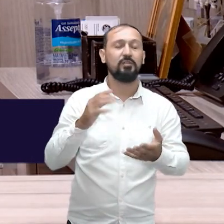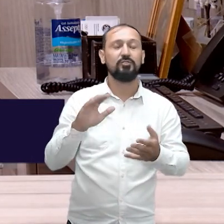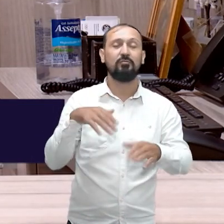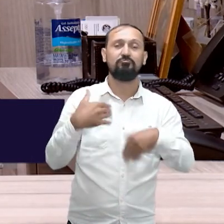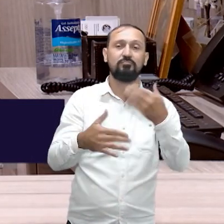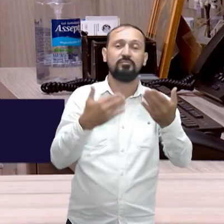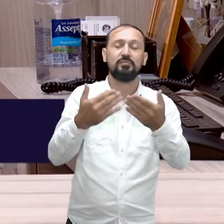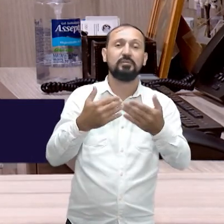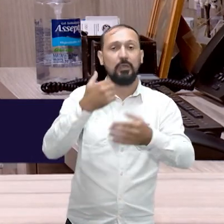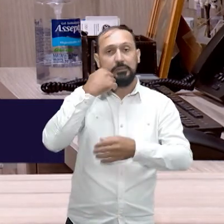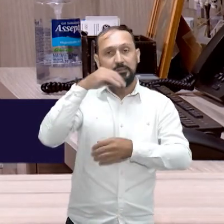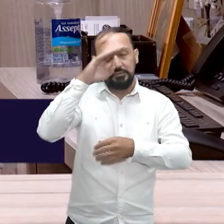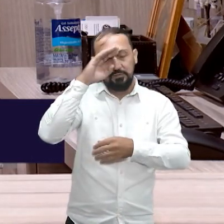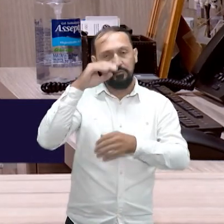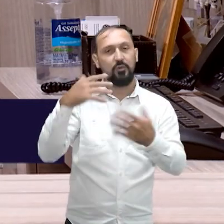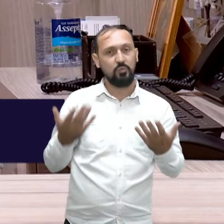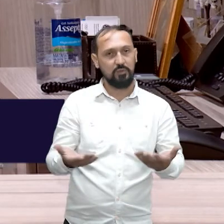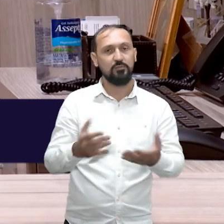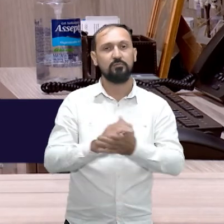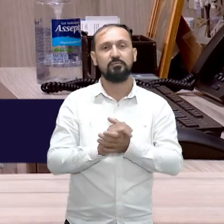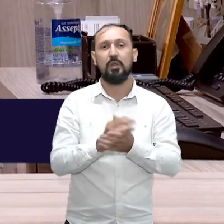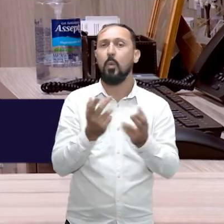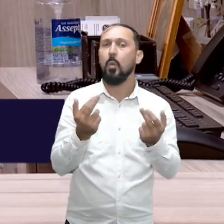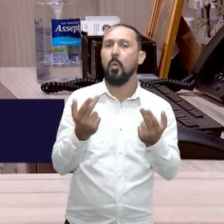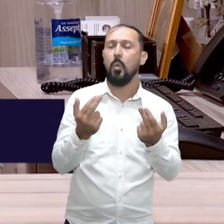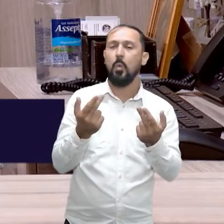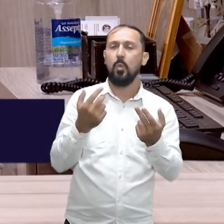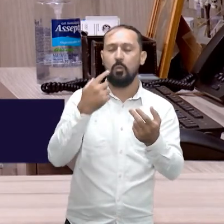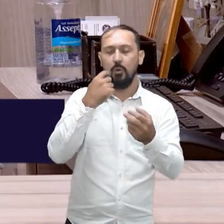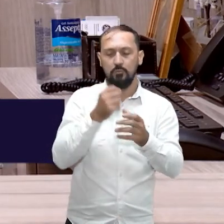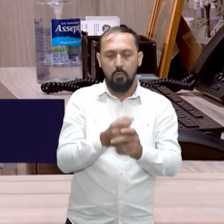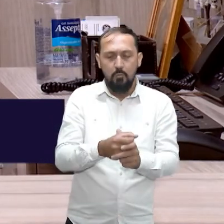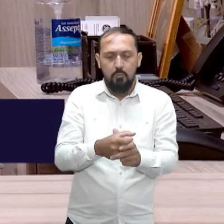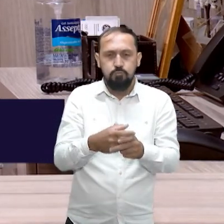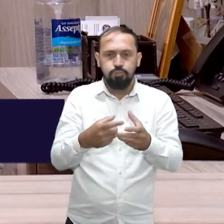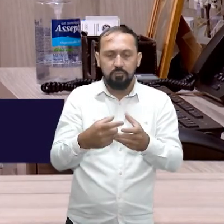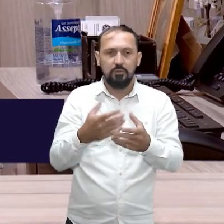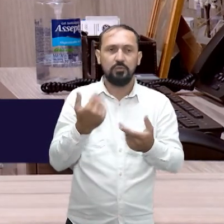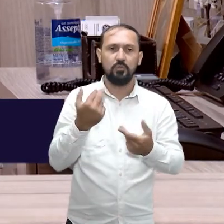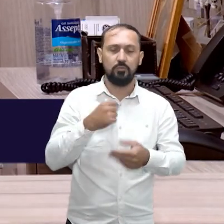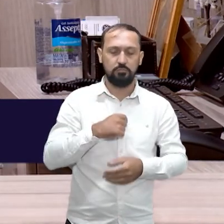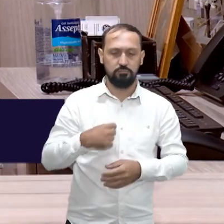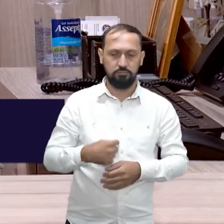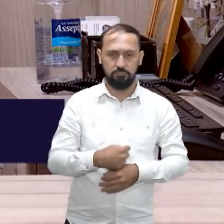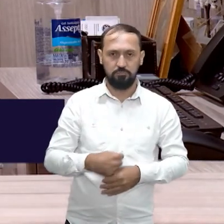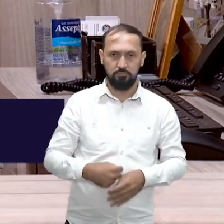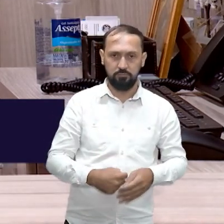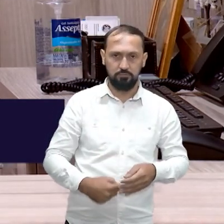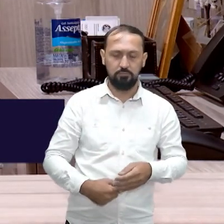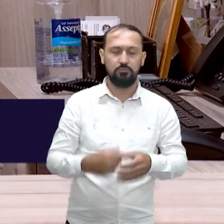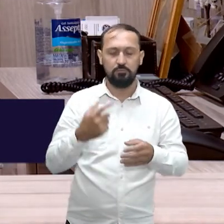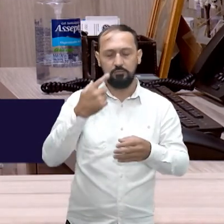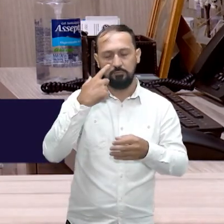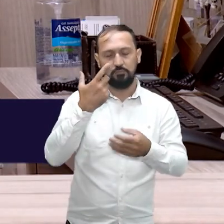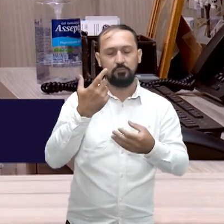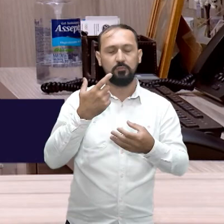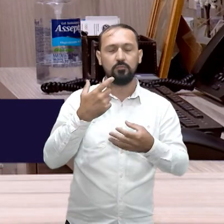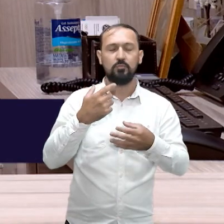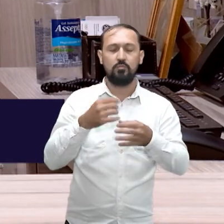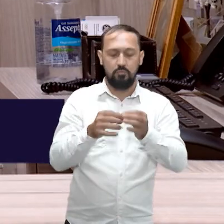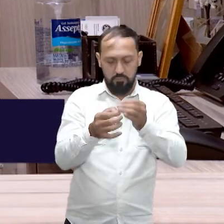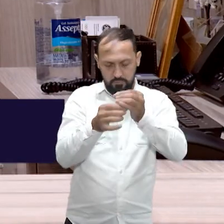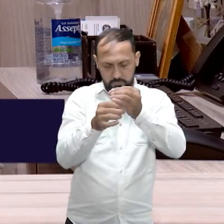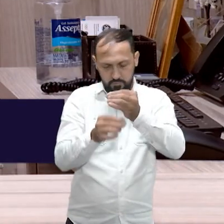quando era orientado, tem um diagnóstico avançado e sintomas avançados. Da mesma forma com tumores do trato